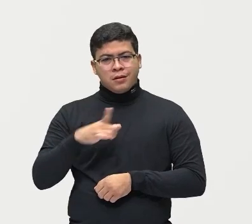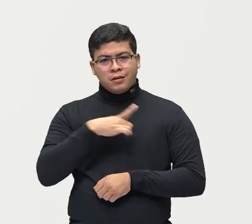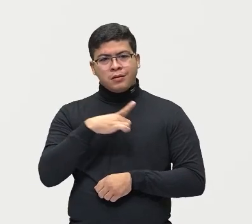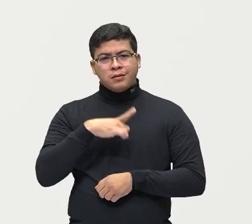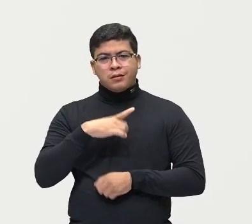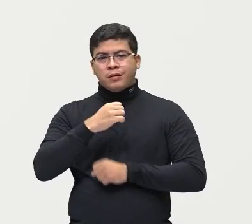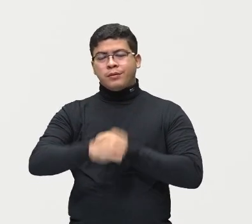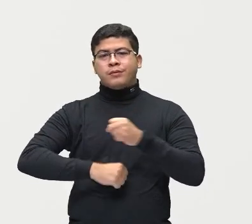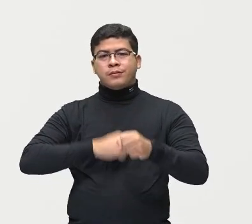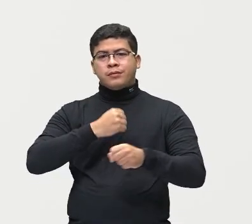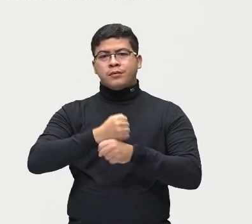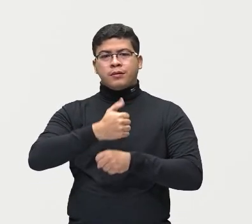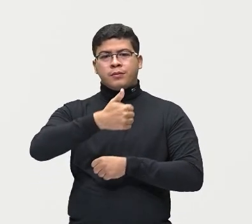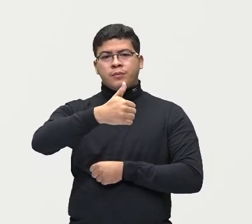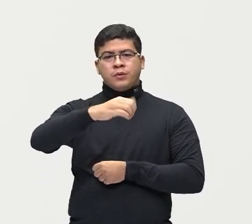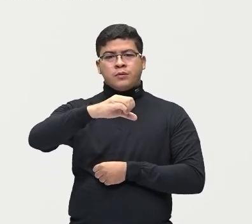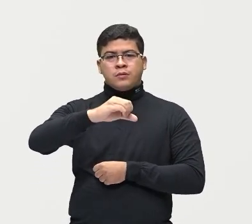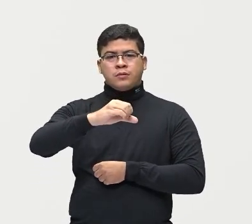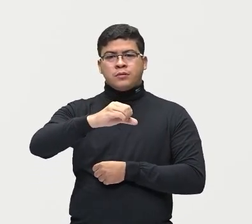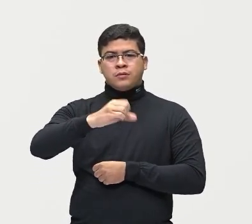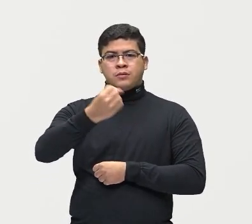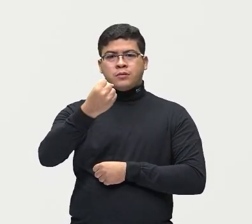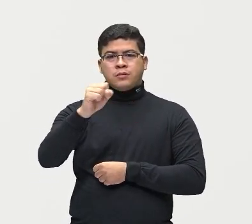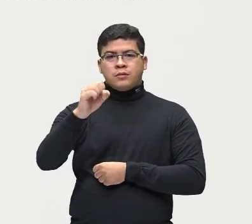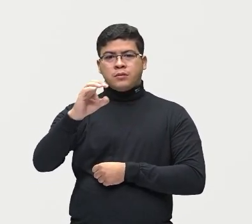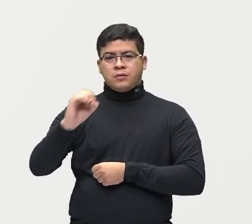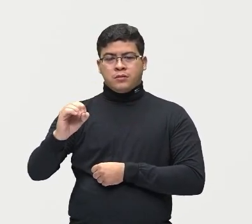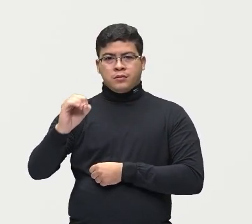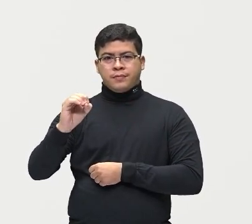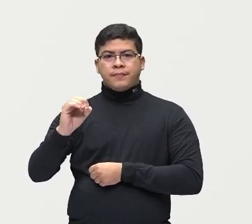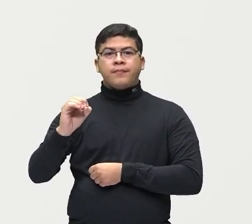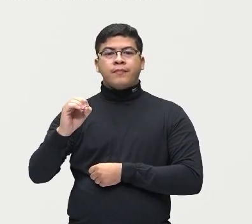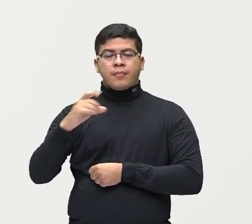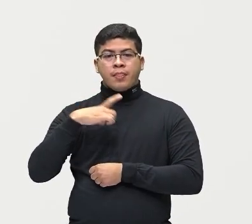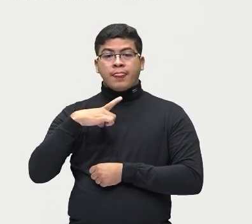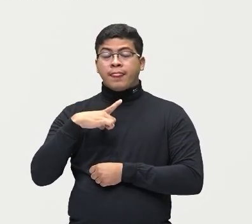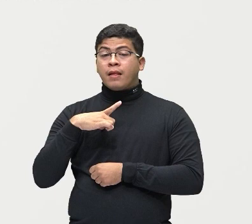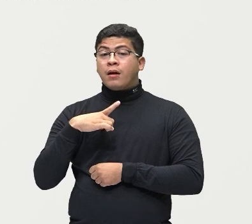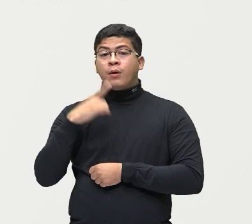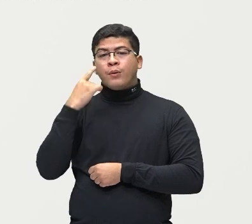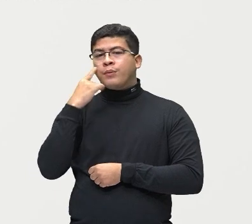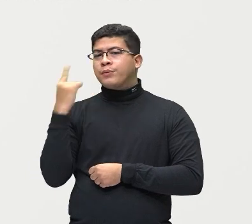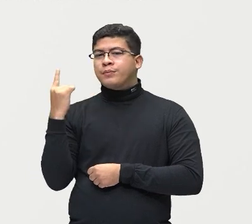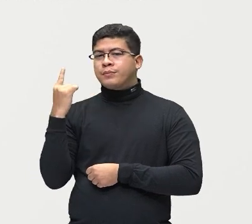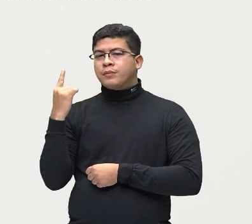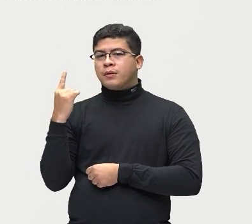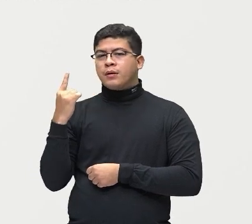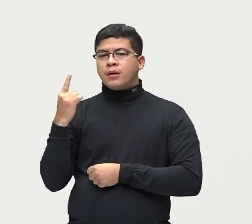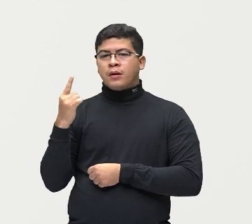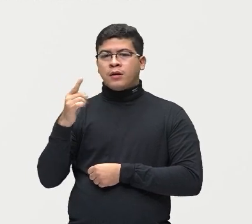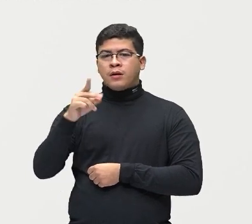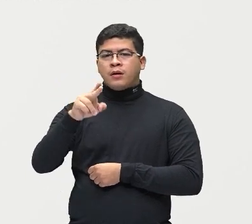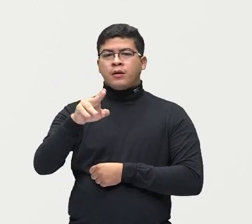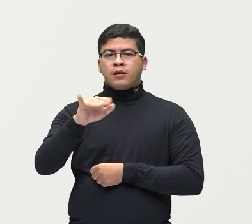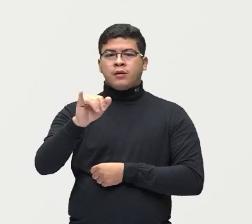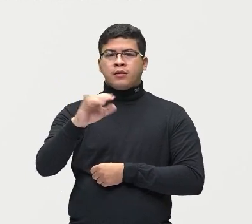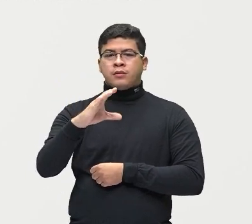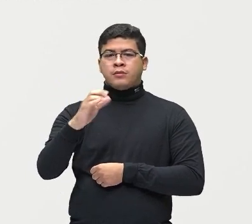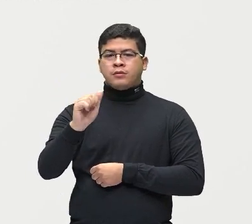de 1980, quando os bioquímicos Richard Mulligan e Paul